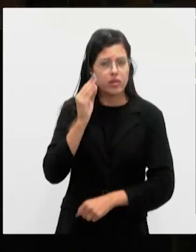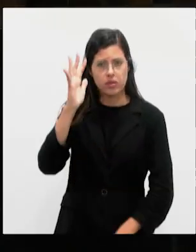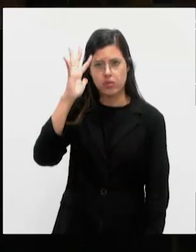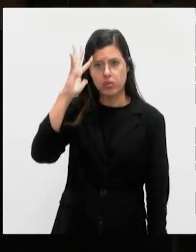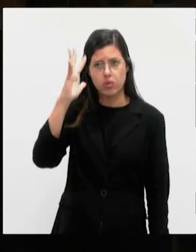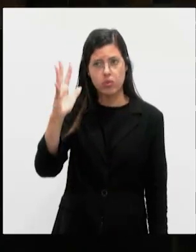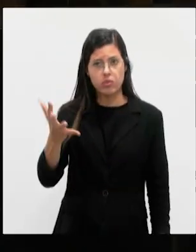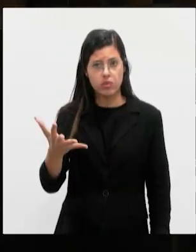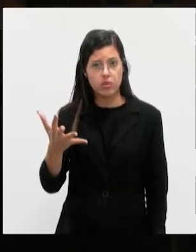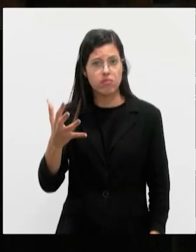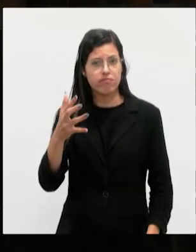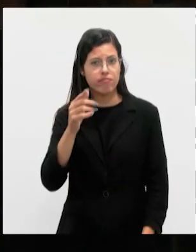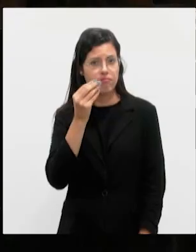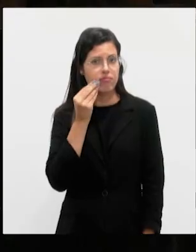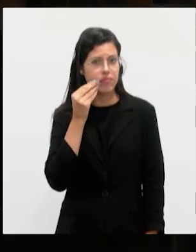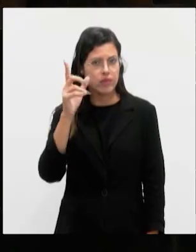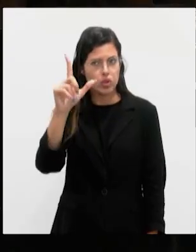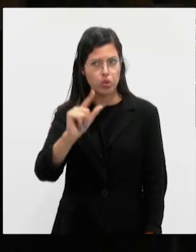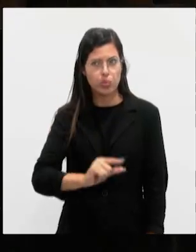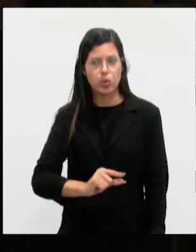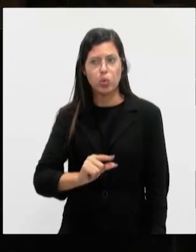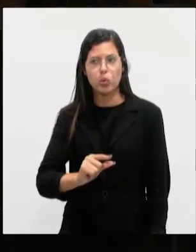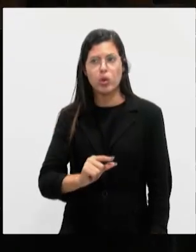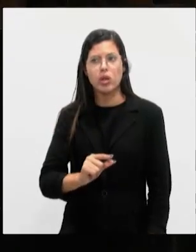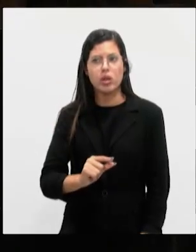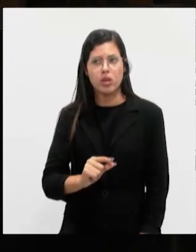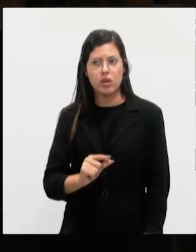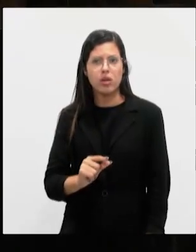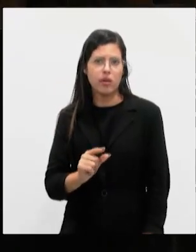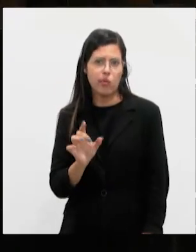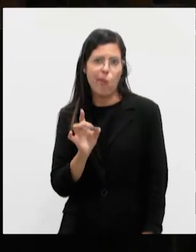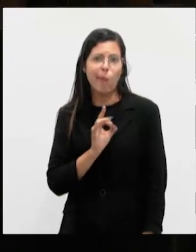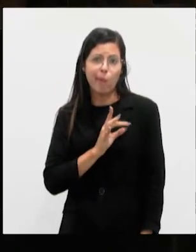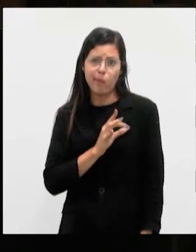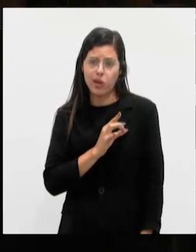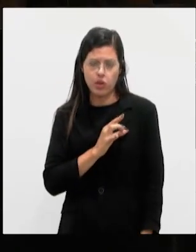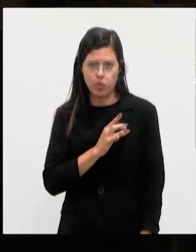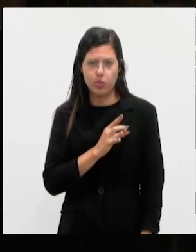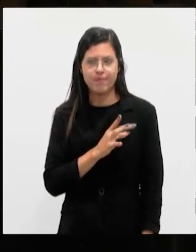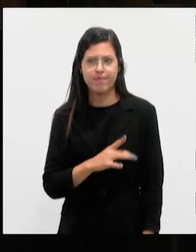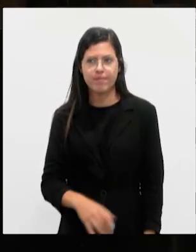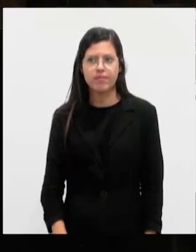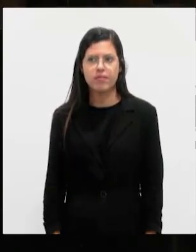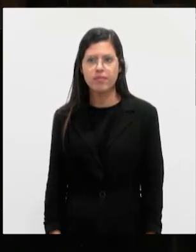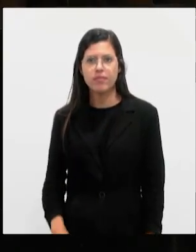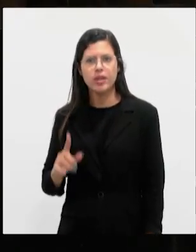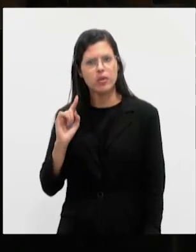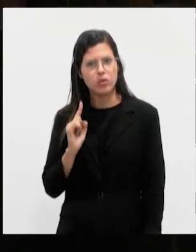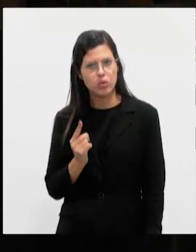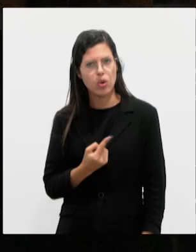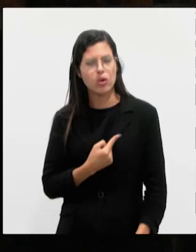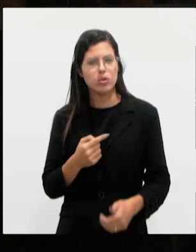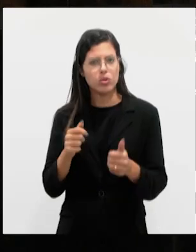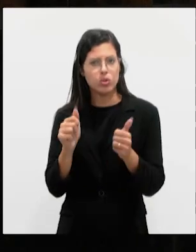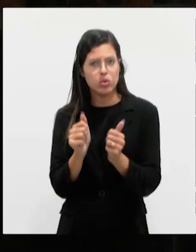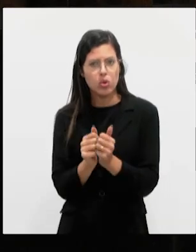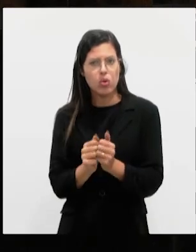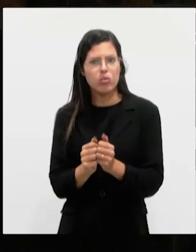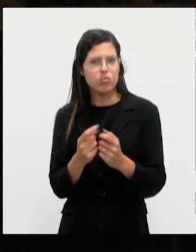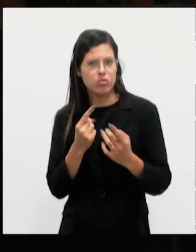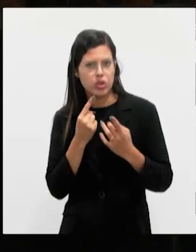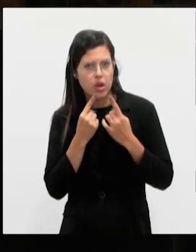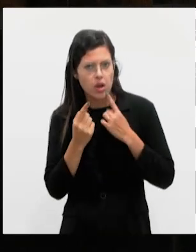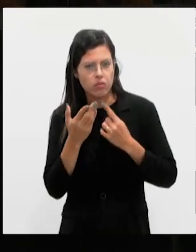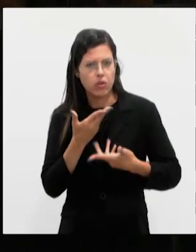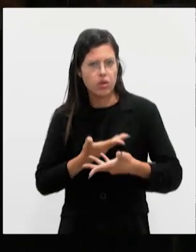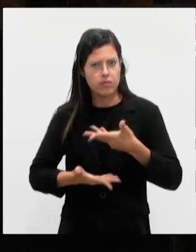soluções para amenizar, para mitigar o seu medo. E nós estamos lado a lado, dialogando,